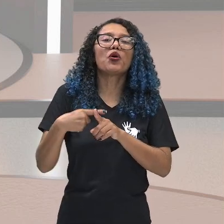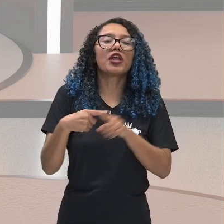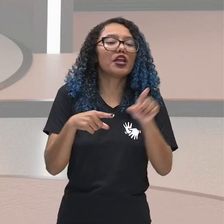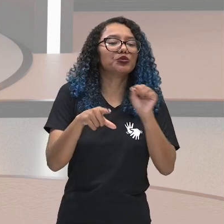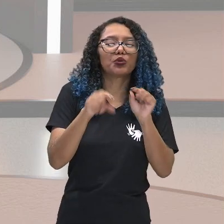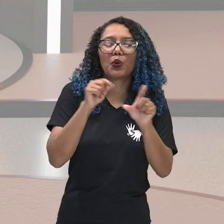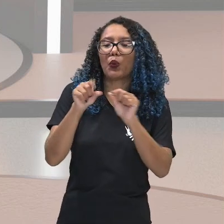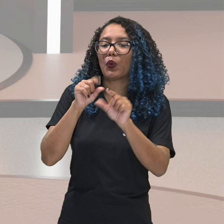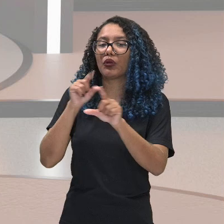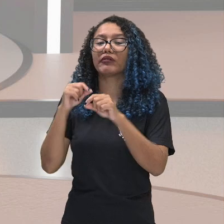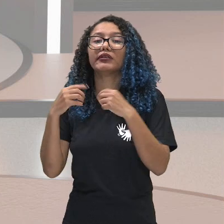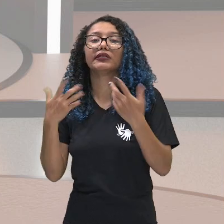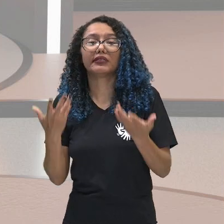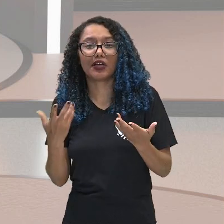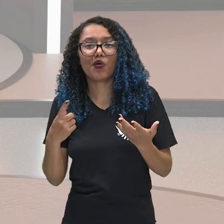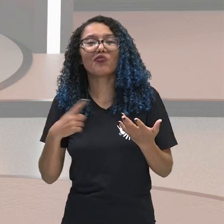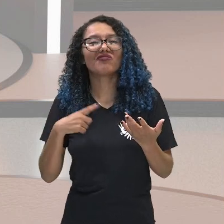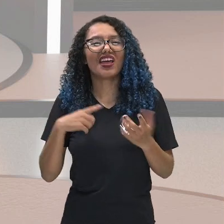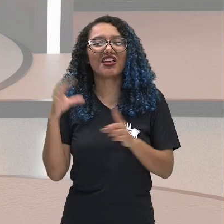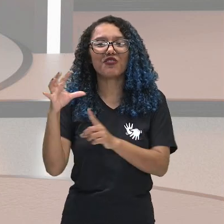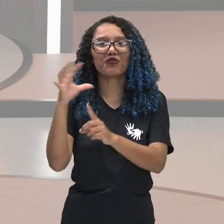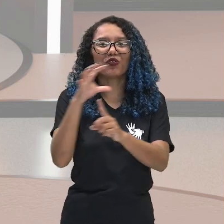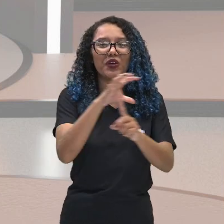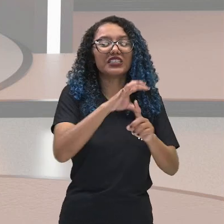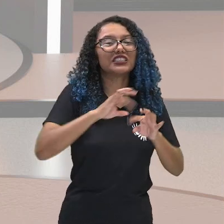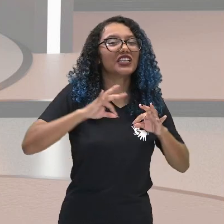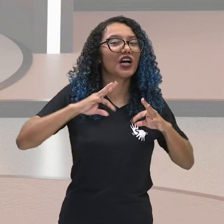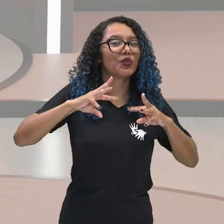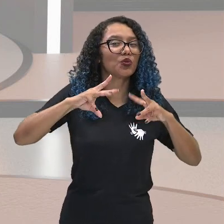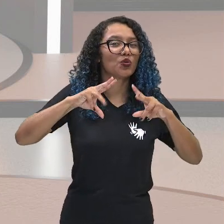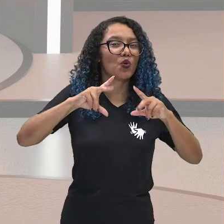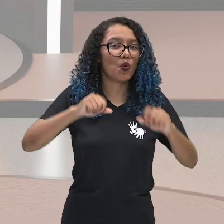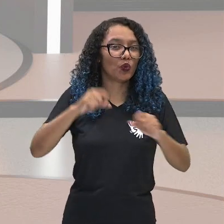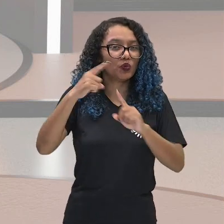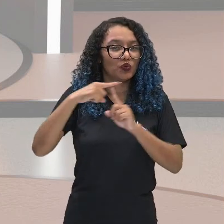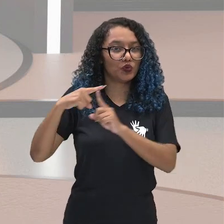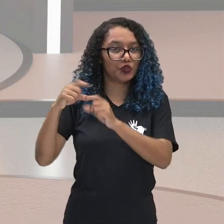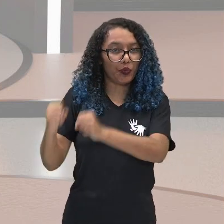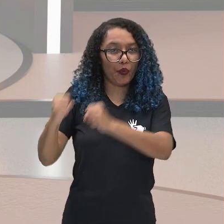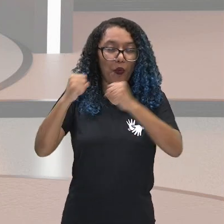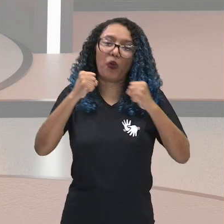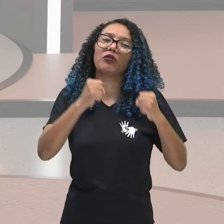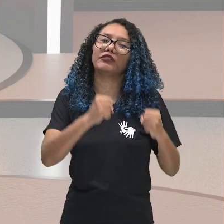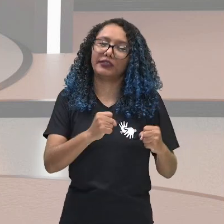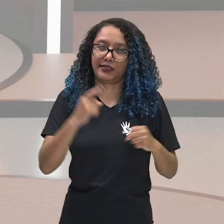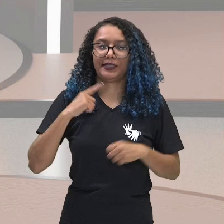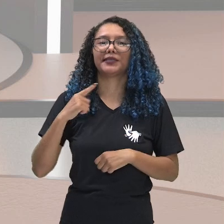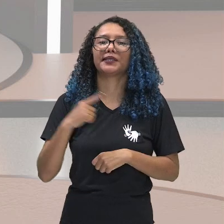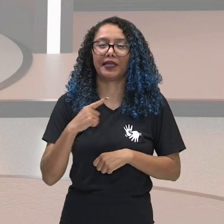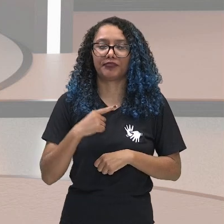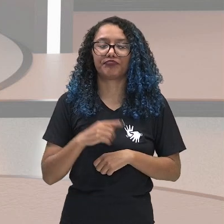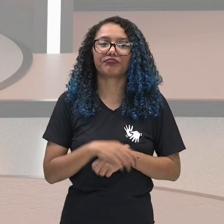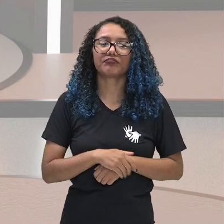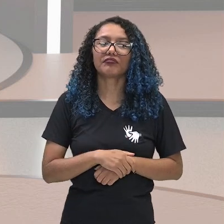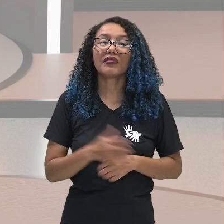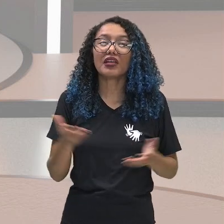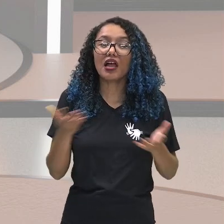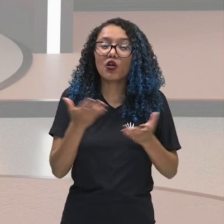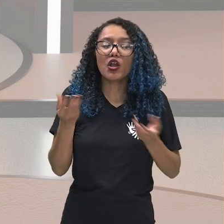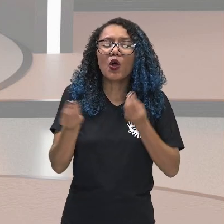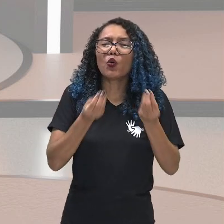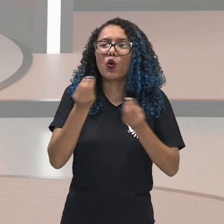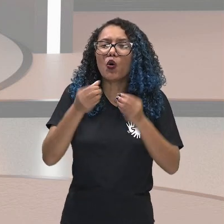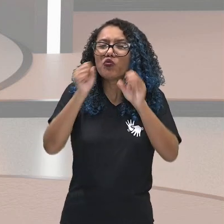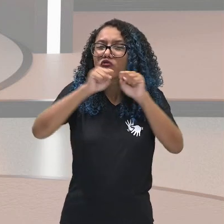teoricamente, ele se faz presente em todos, então, esses poderes. Vou falar, então, agora para vocês sobre o sistema eleitoral, tá?